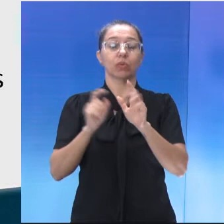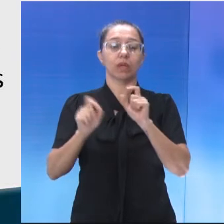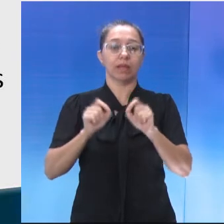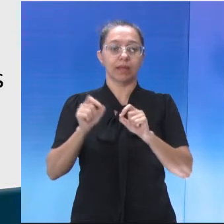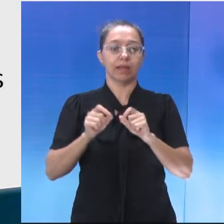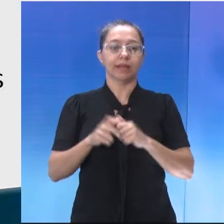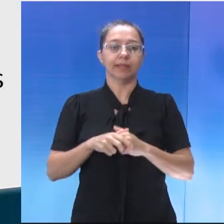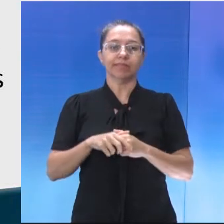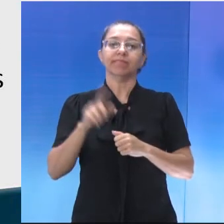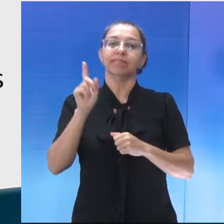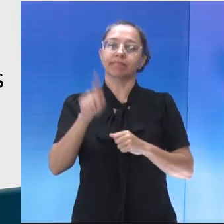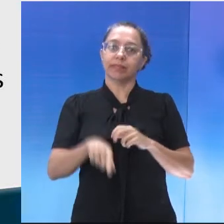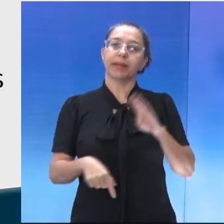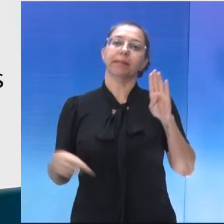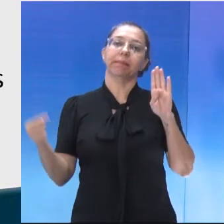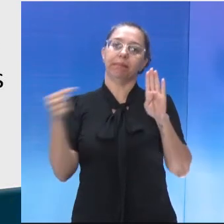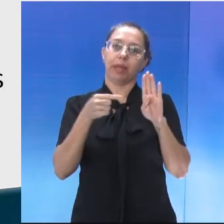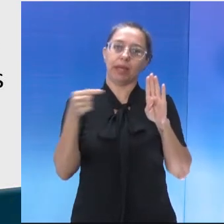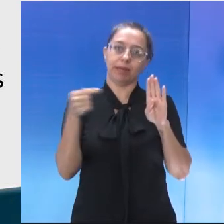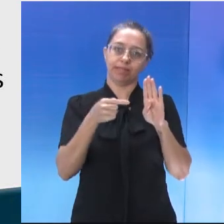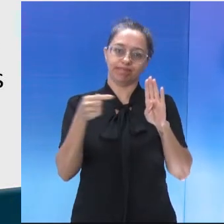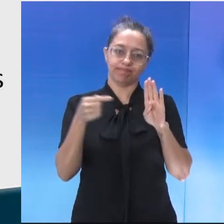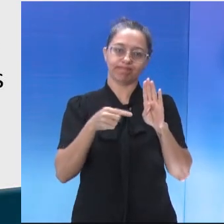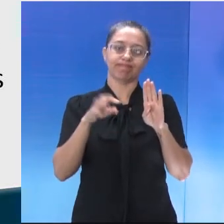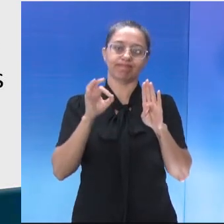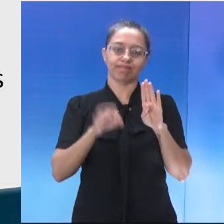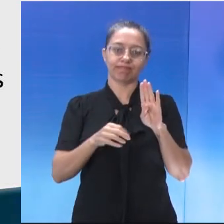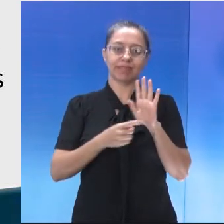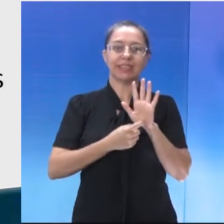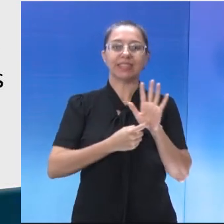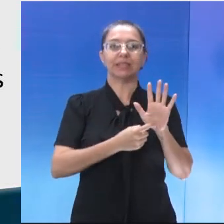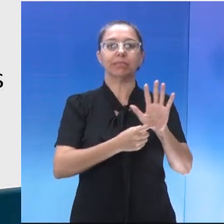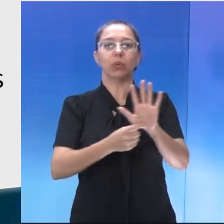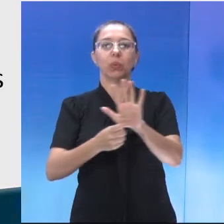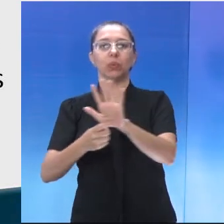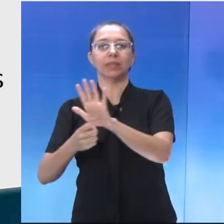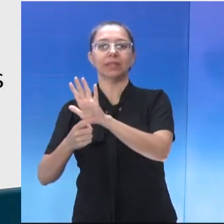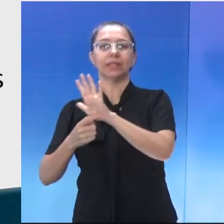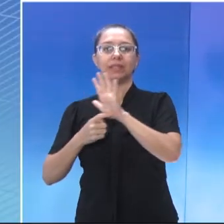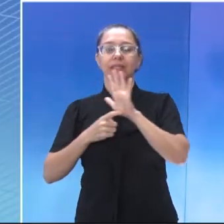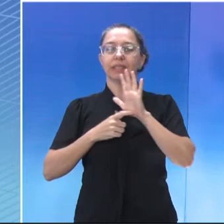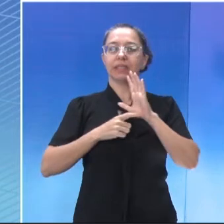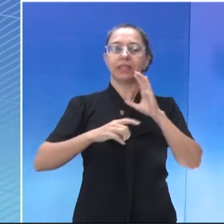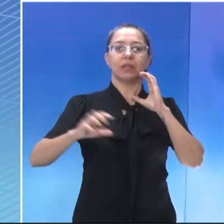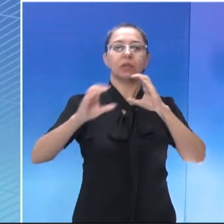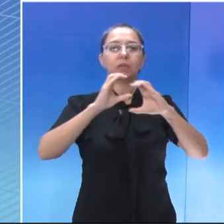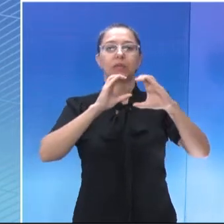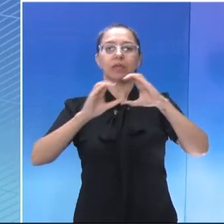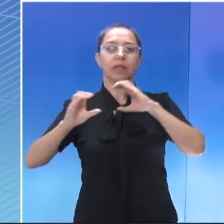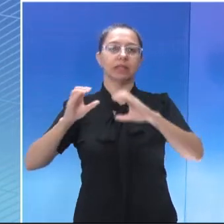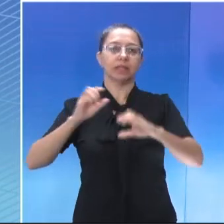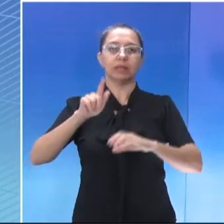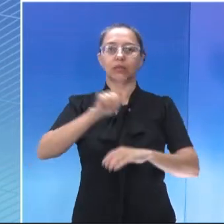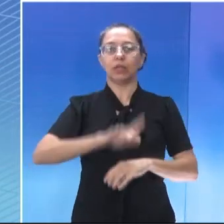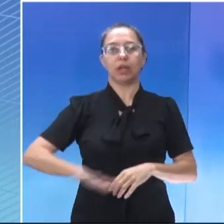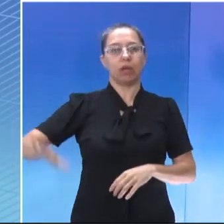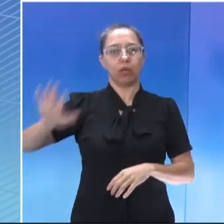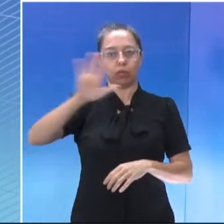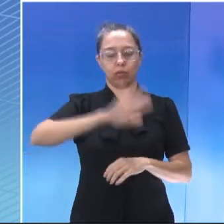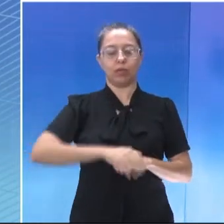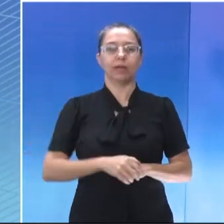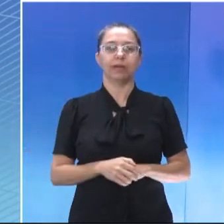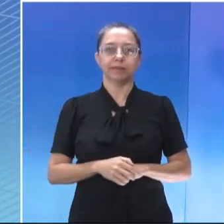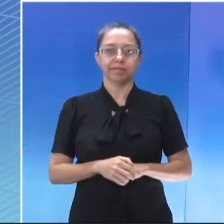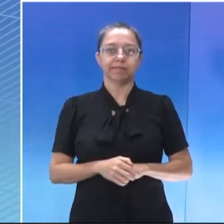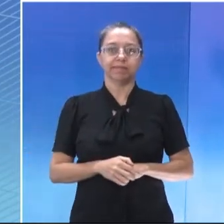É a letra B de bola, a exposição nos meios de comunicação. Essa é a resposta certa. Vamos